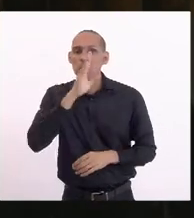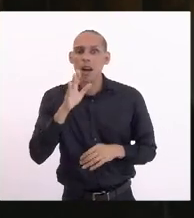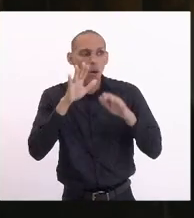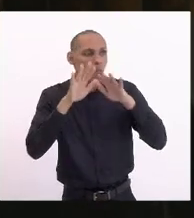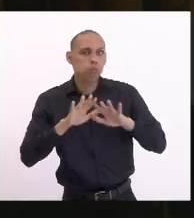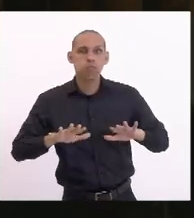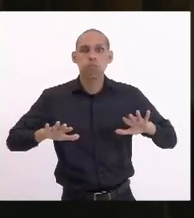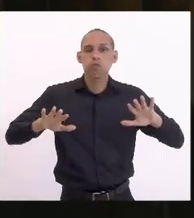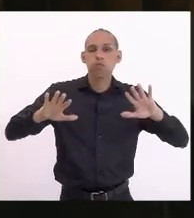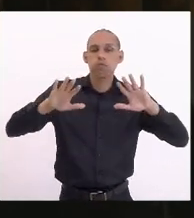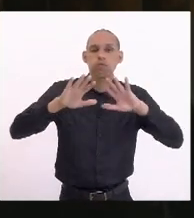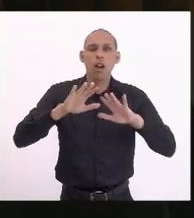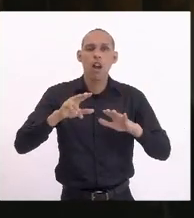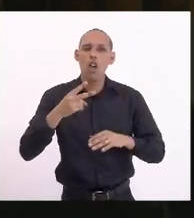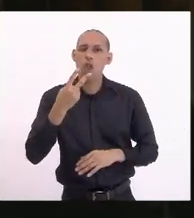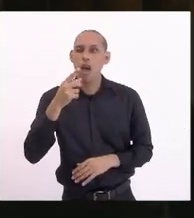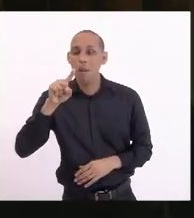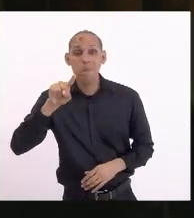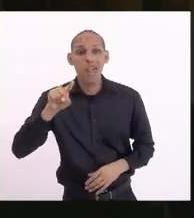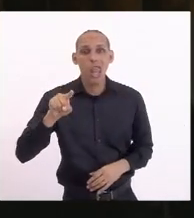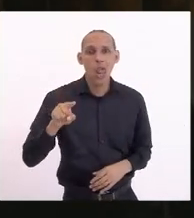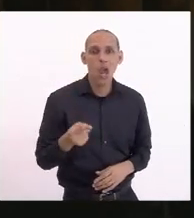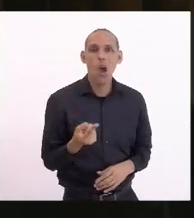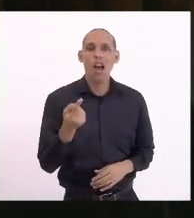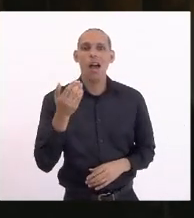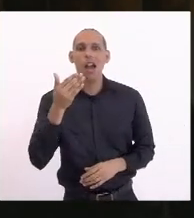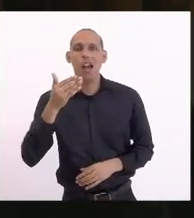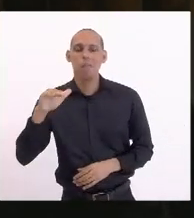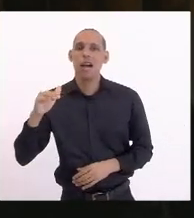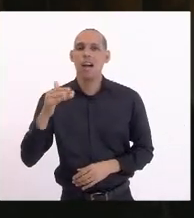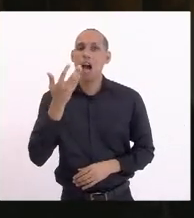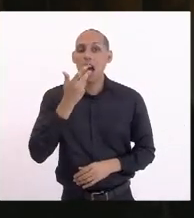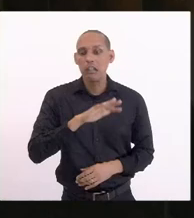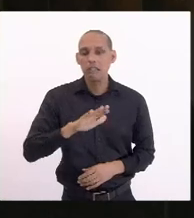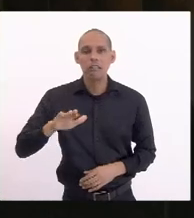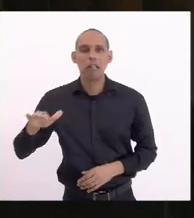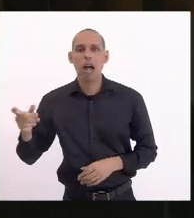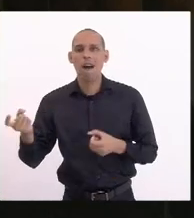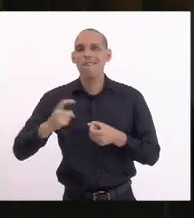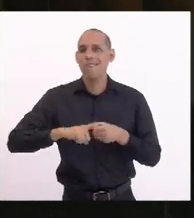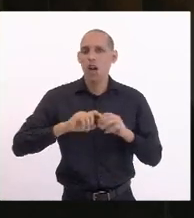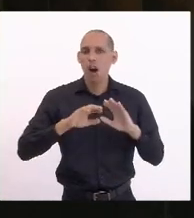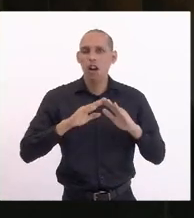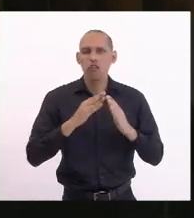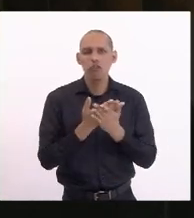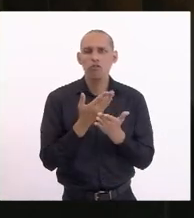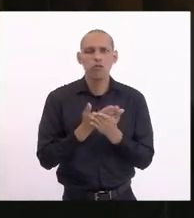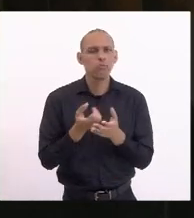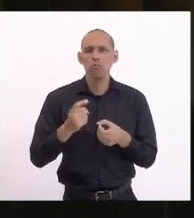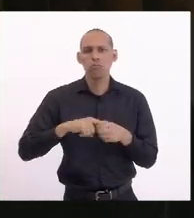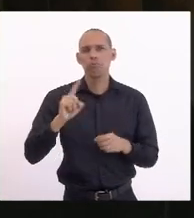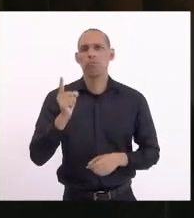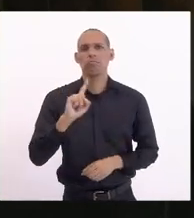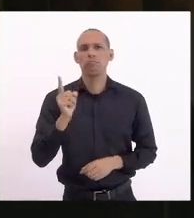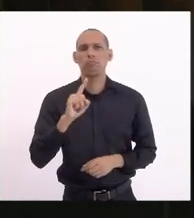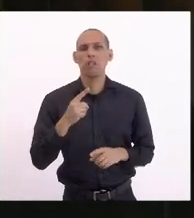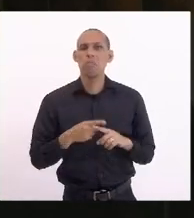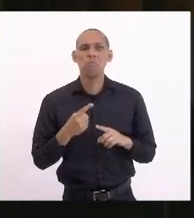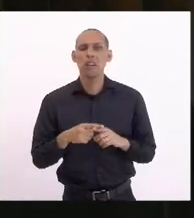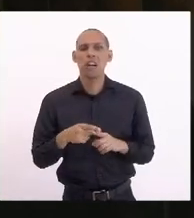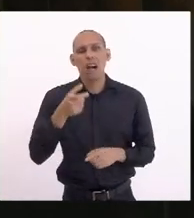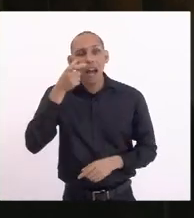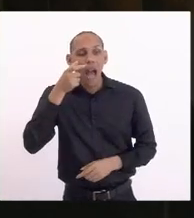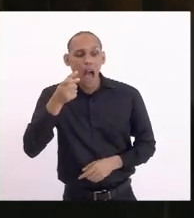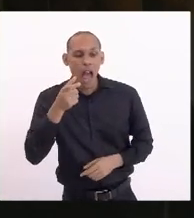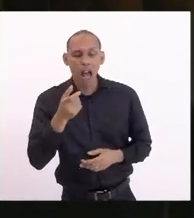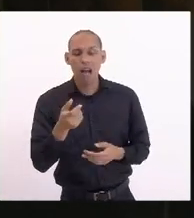de 2 milhões e meio de crianças que não voltaram às salas de aula. Simplesmente se